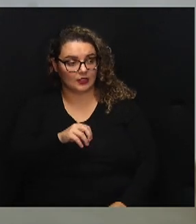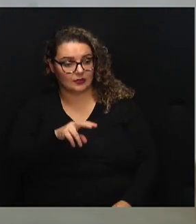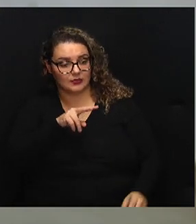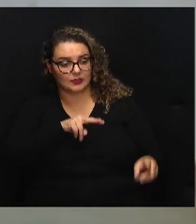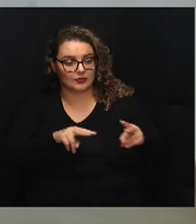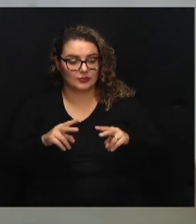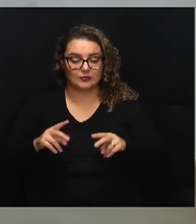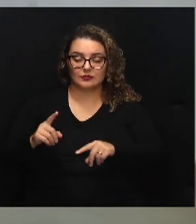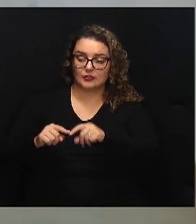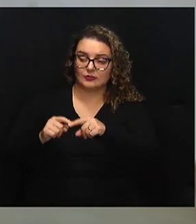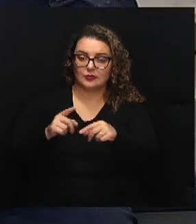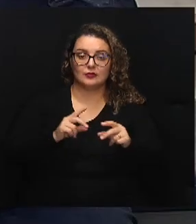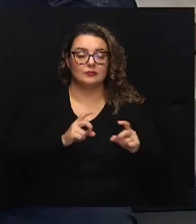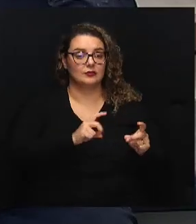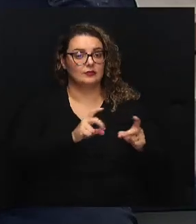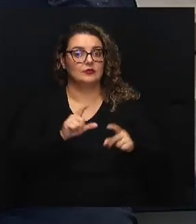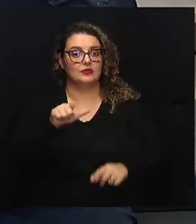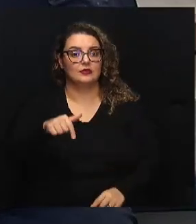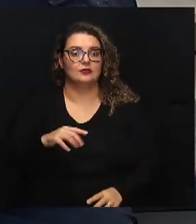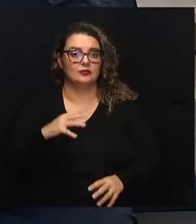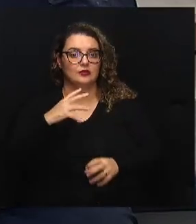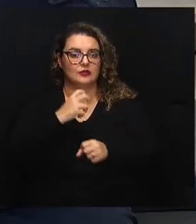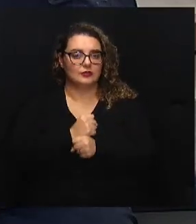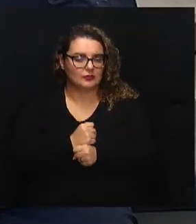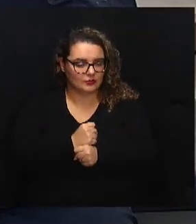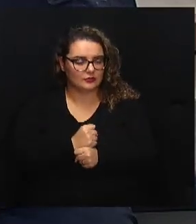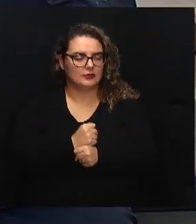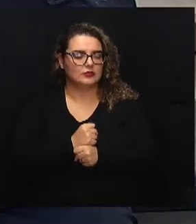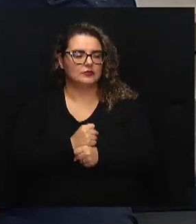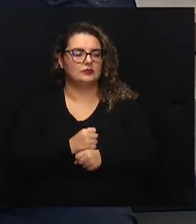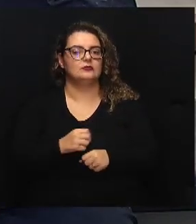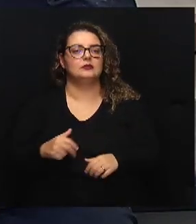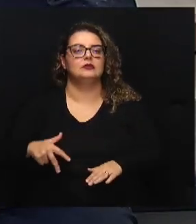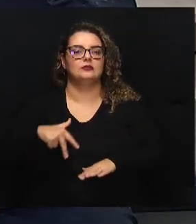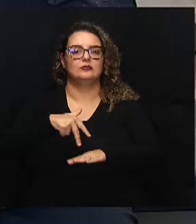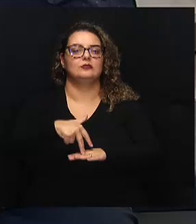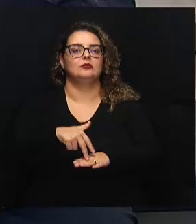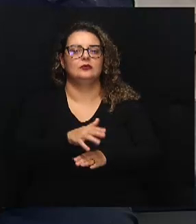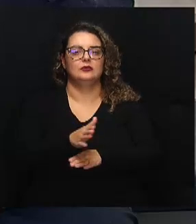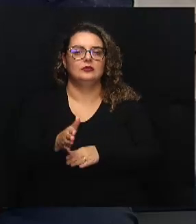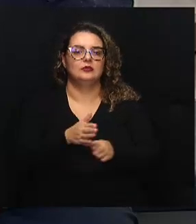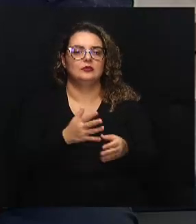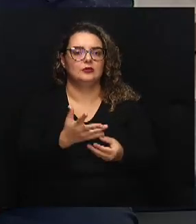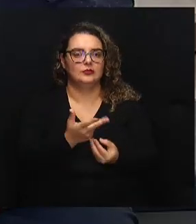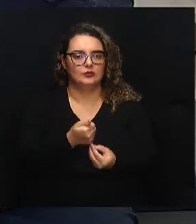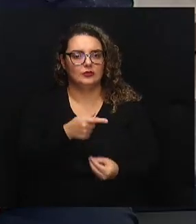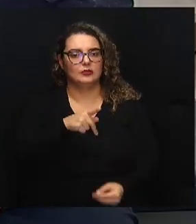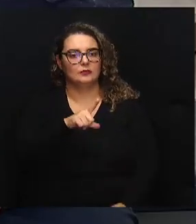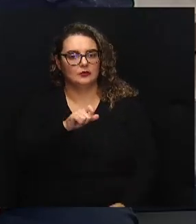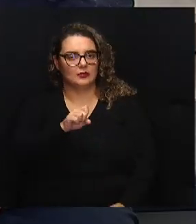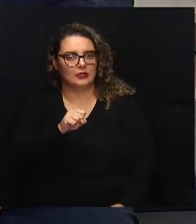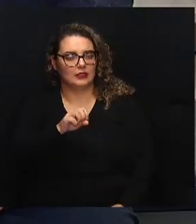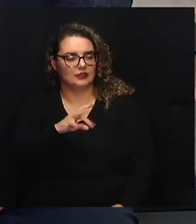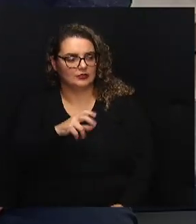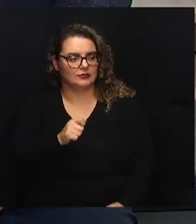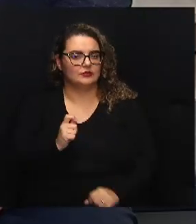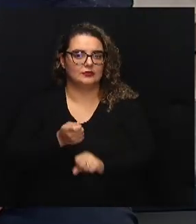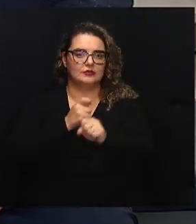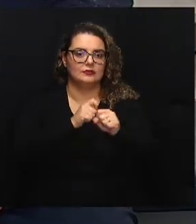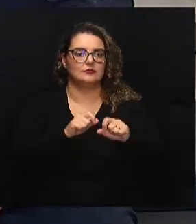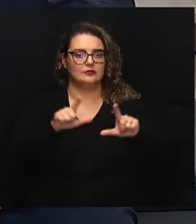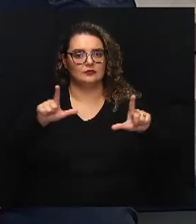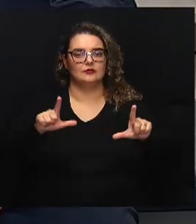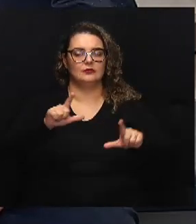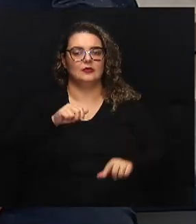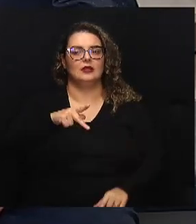que você poderia vender depois, tudo isso te colocou também nessa linha do artista plástico que faria esculturas,